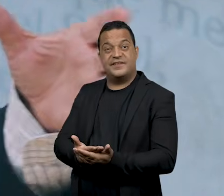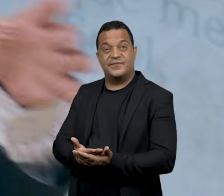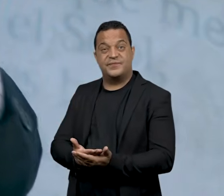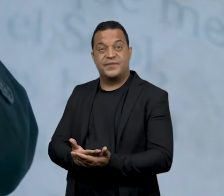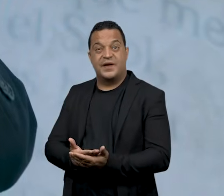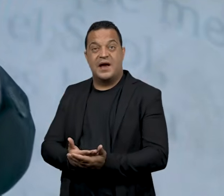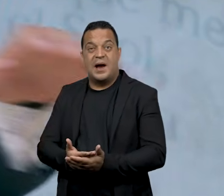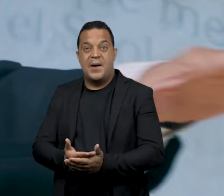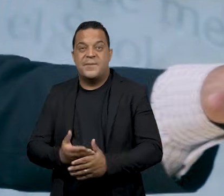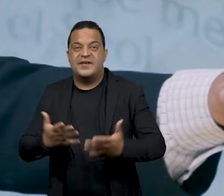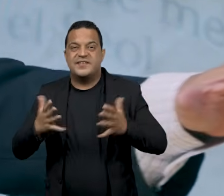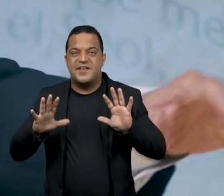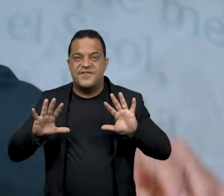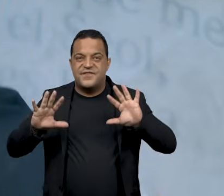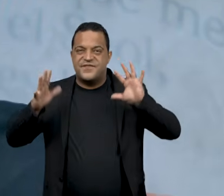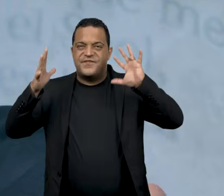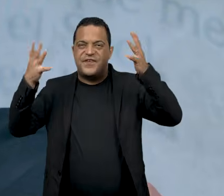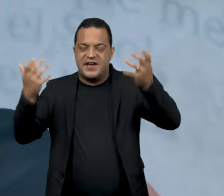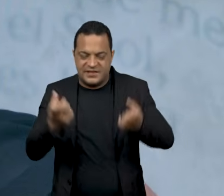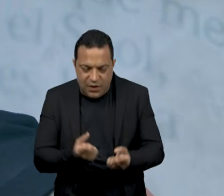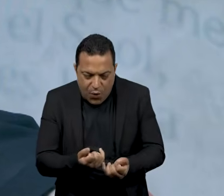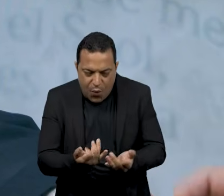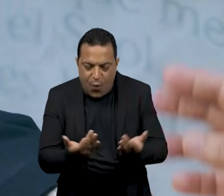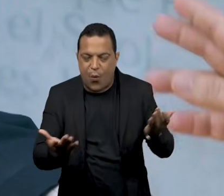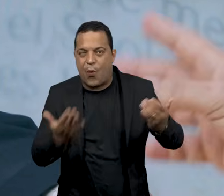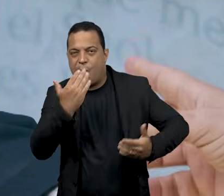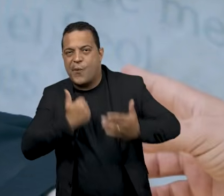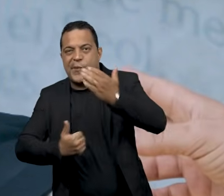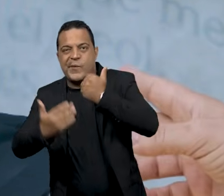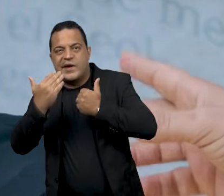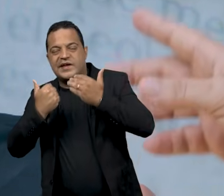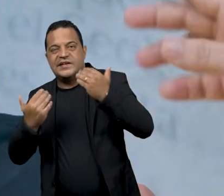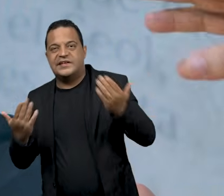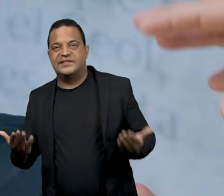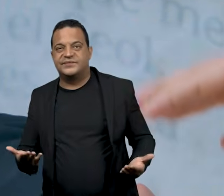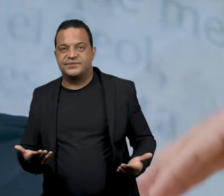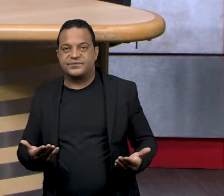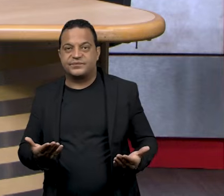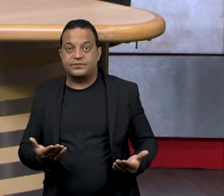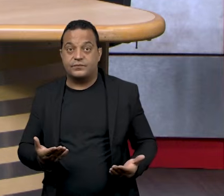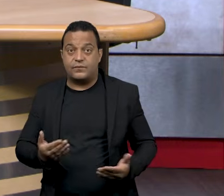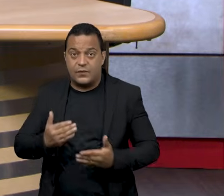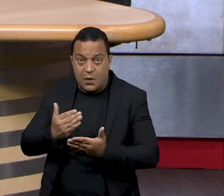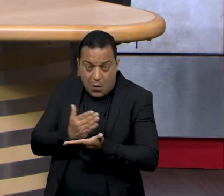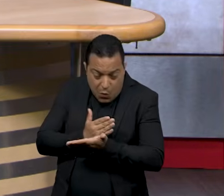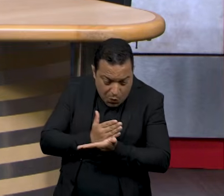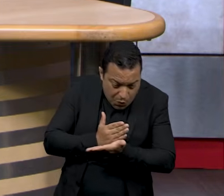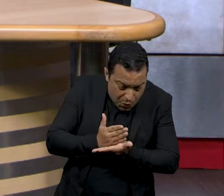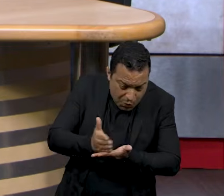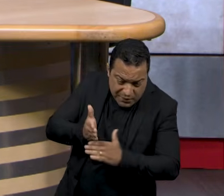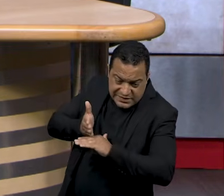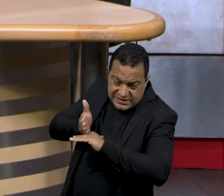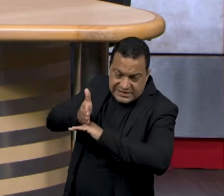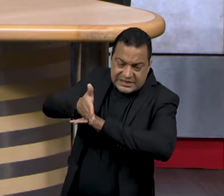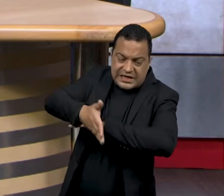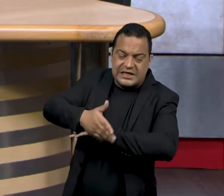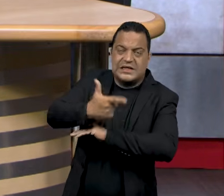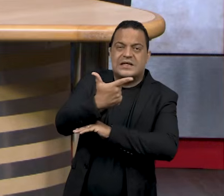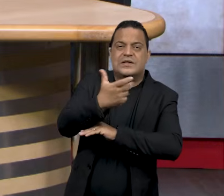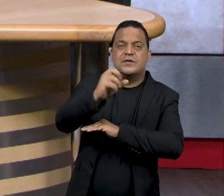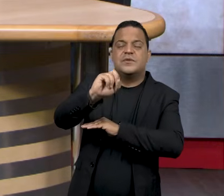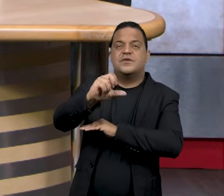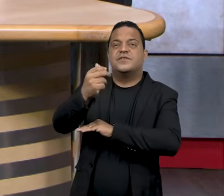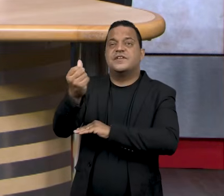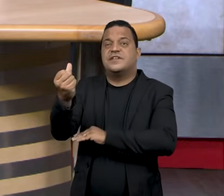no ano novo, aquela ceia de ano novo já começa... Eu tenho uma dica. Para entrar 2026 bem,